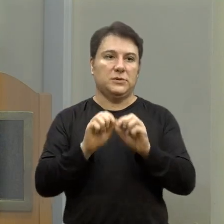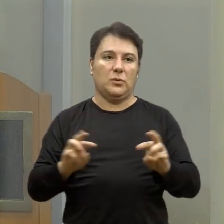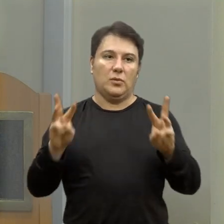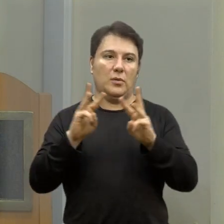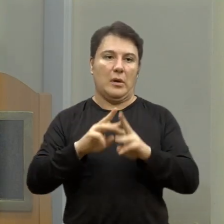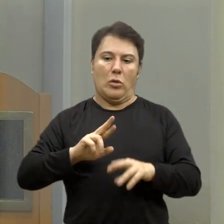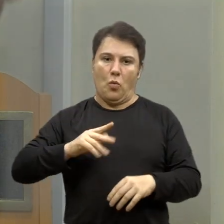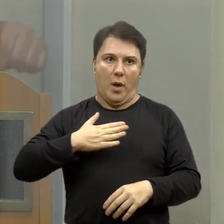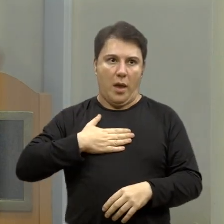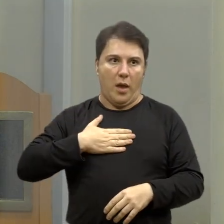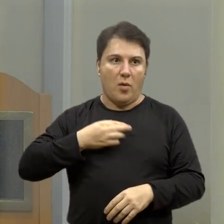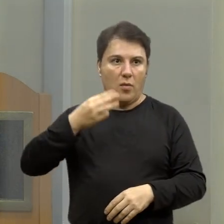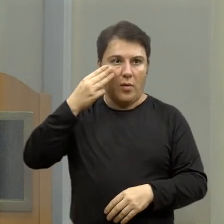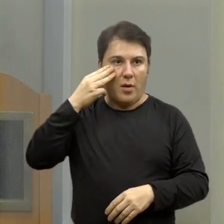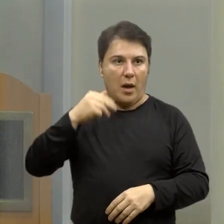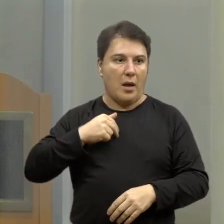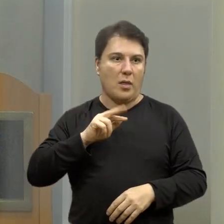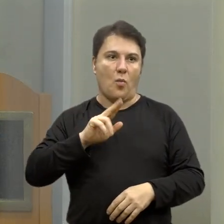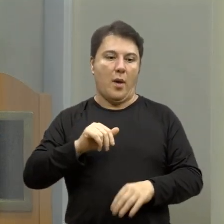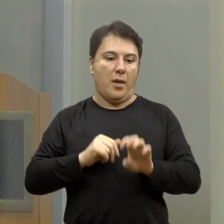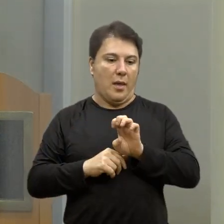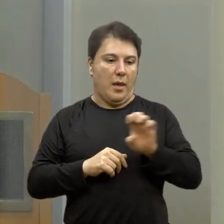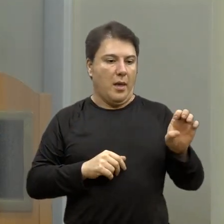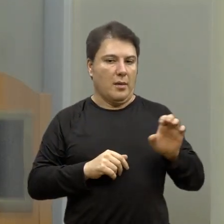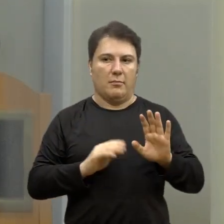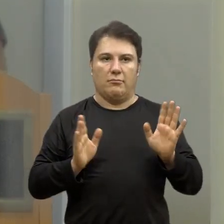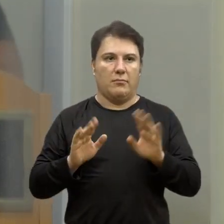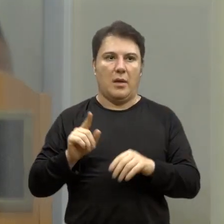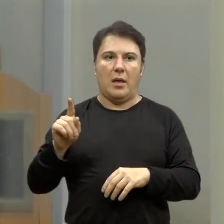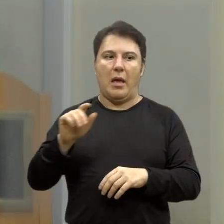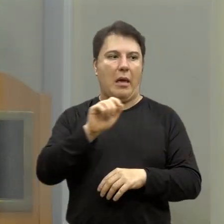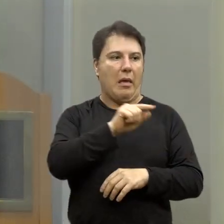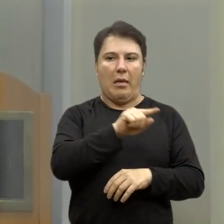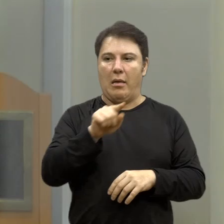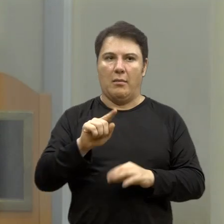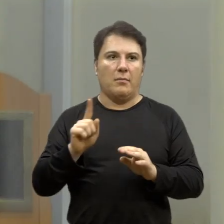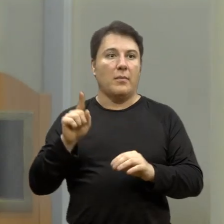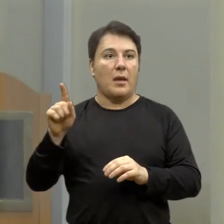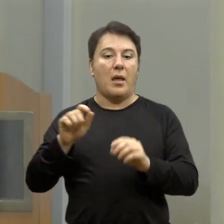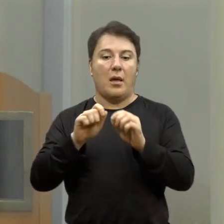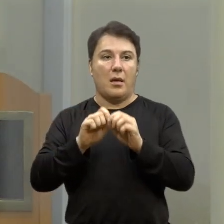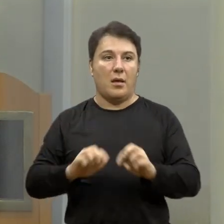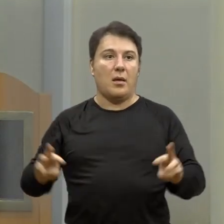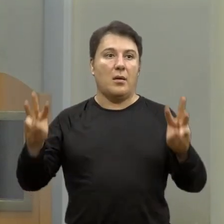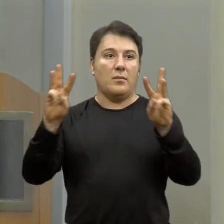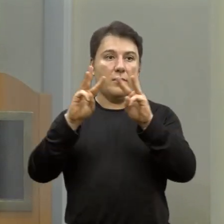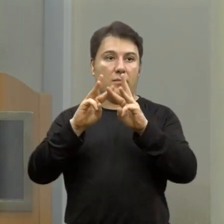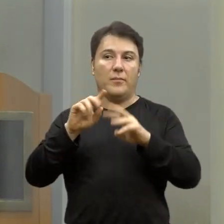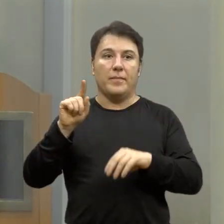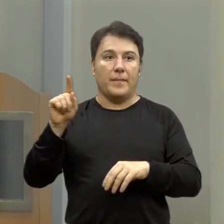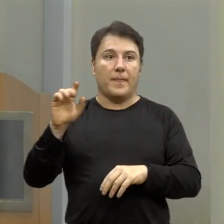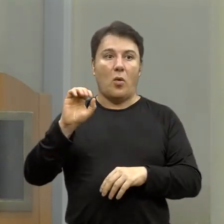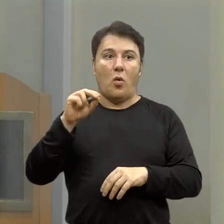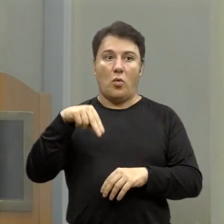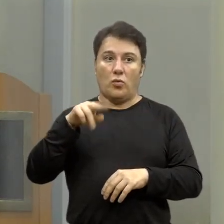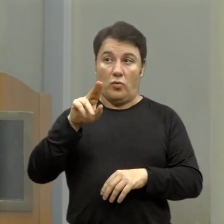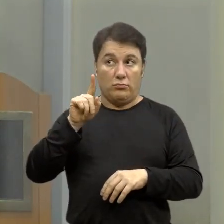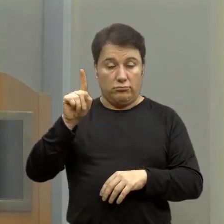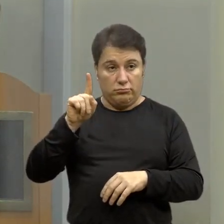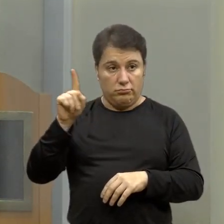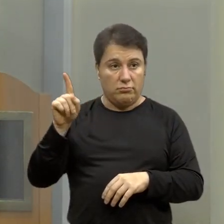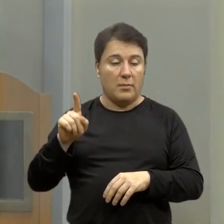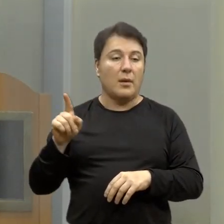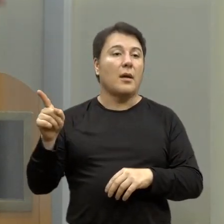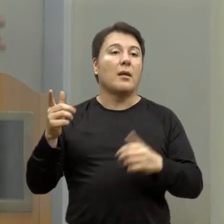é o Guilherme Bianco, não é a esquerda, não é A ou B, foi a Organização das Nações Unidas,